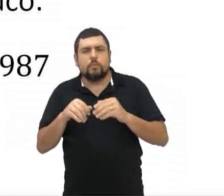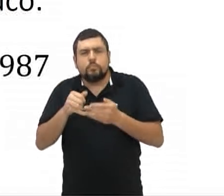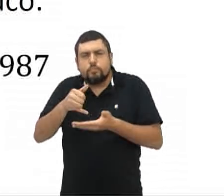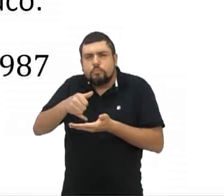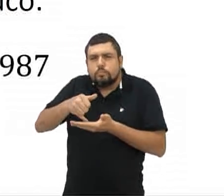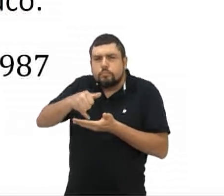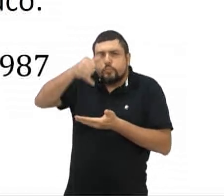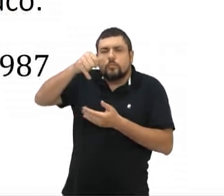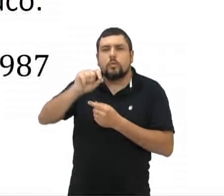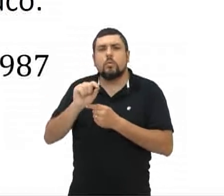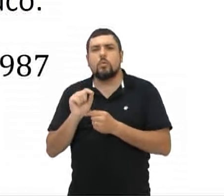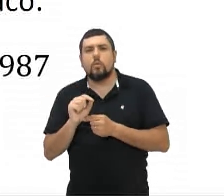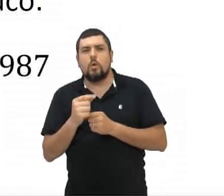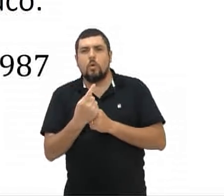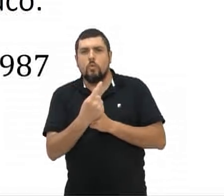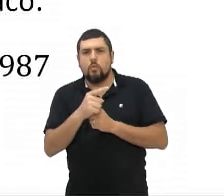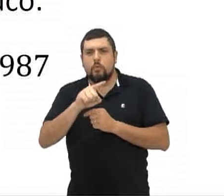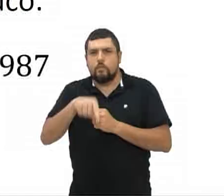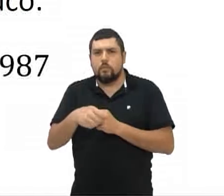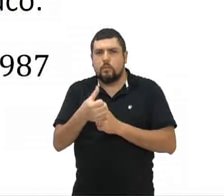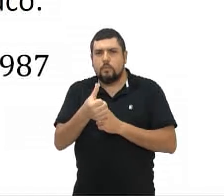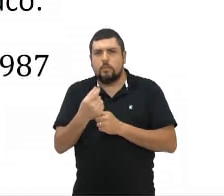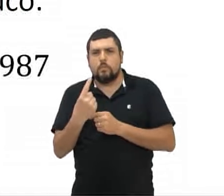por 1,6180.